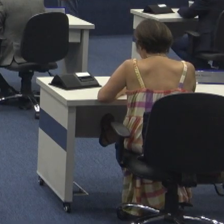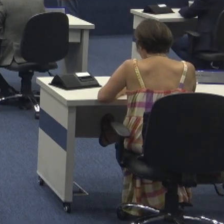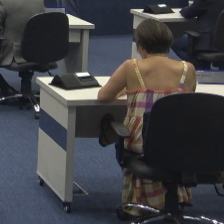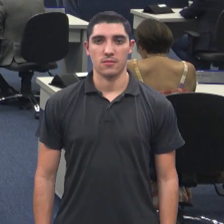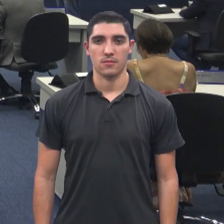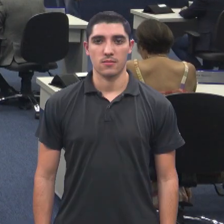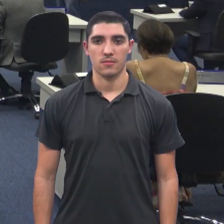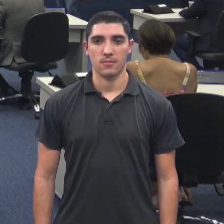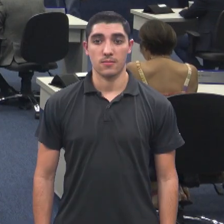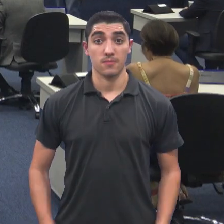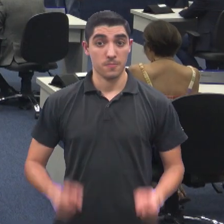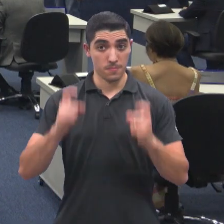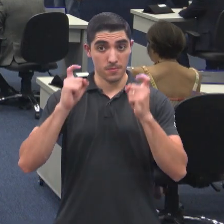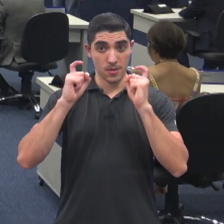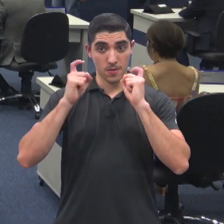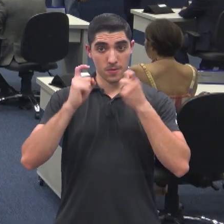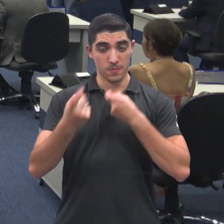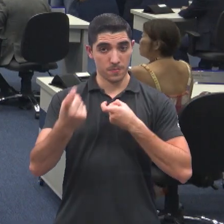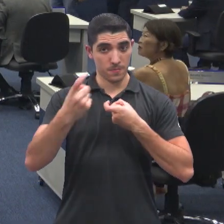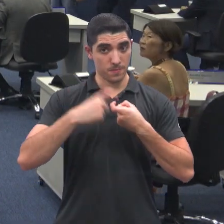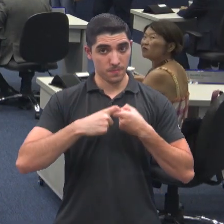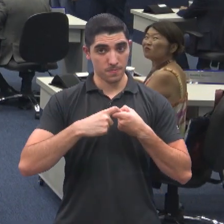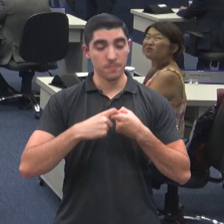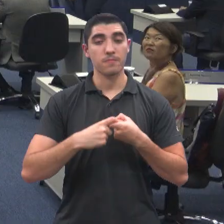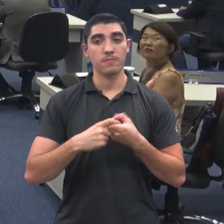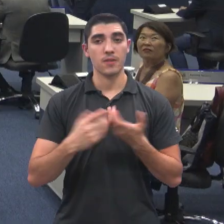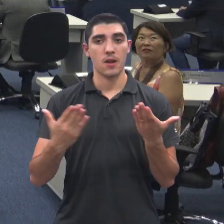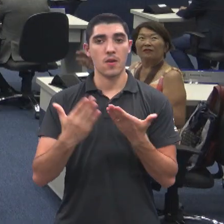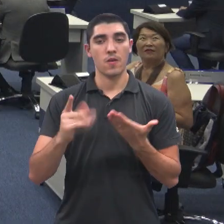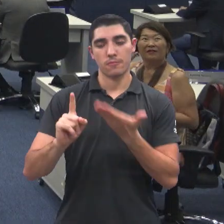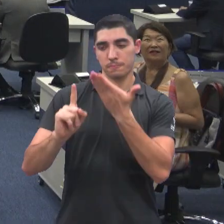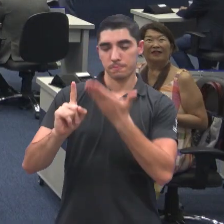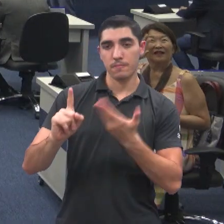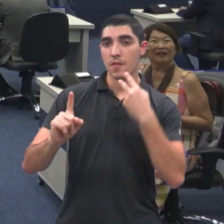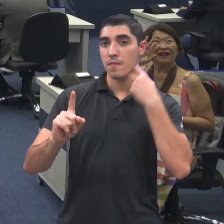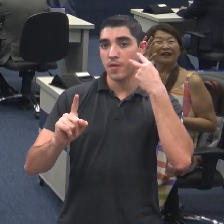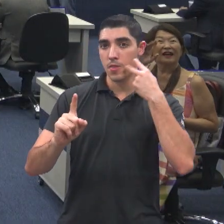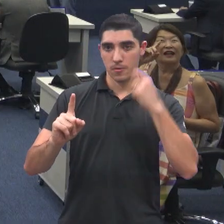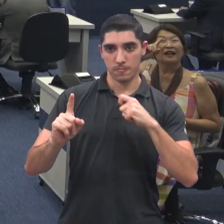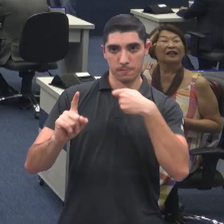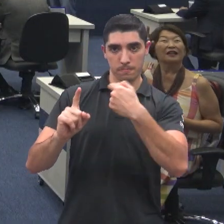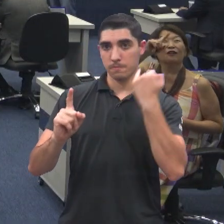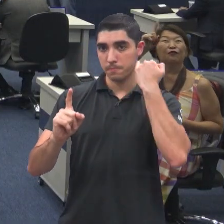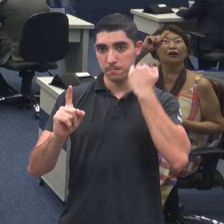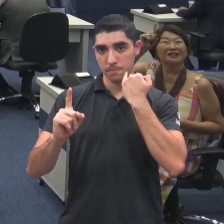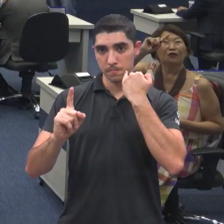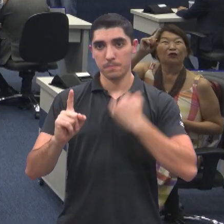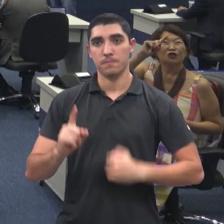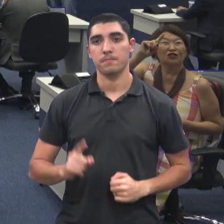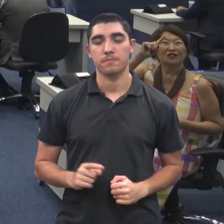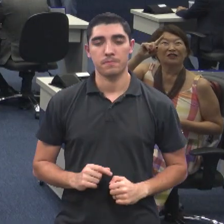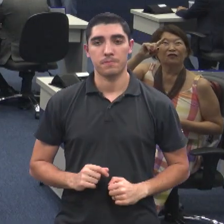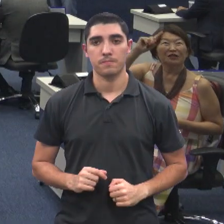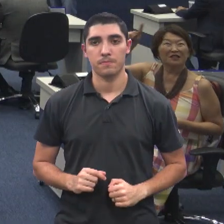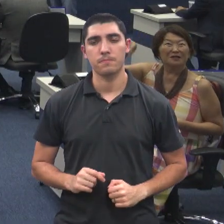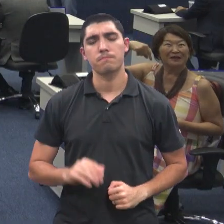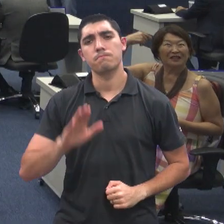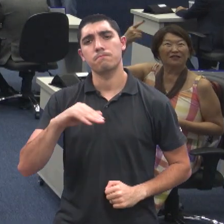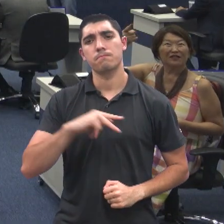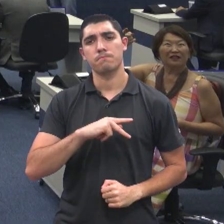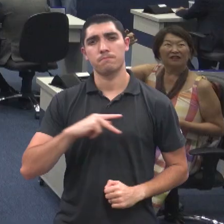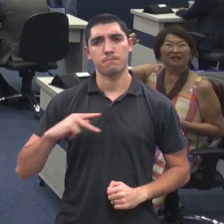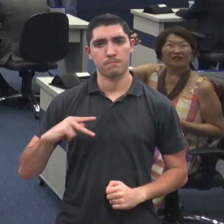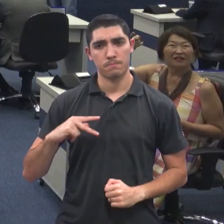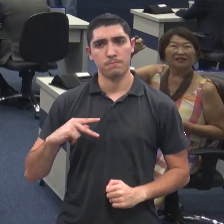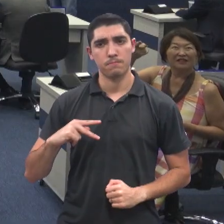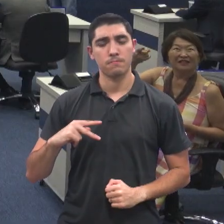Reaberta a presente sessão, com a palavra o vereador José Luiz Nunes. Senhor presidente, não